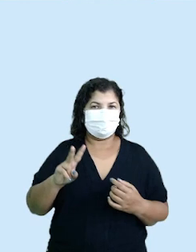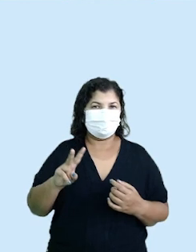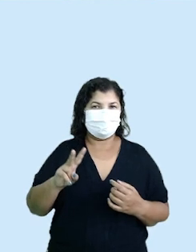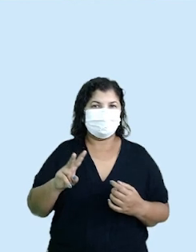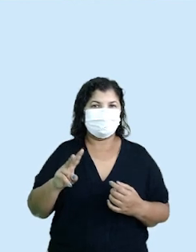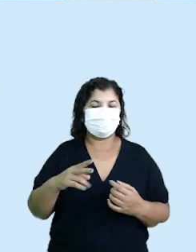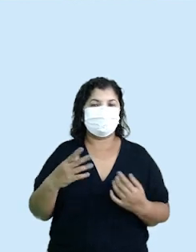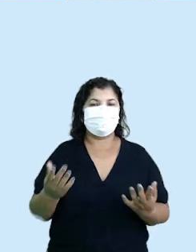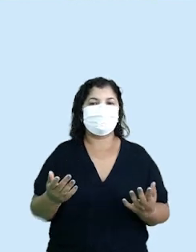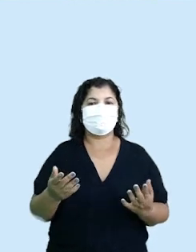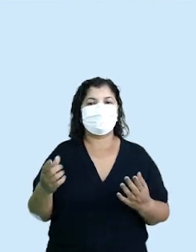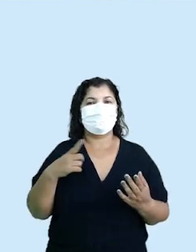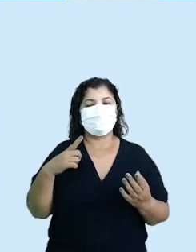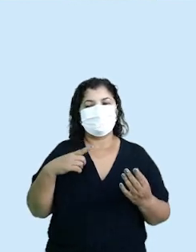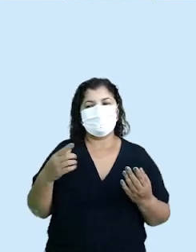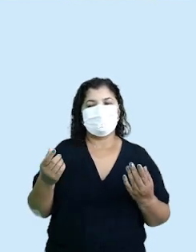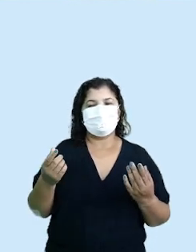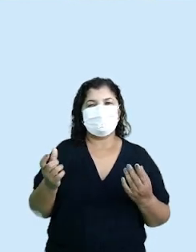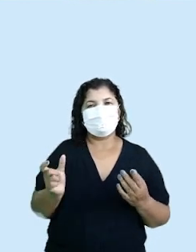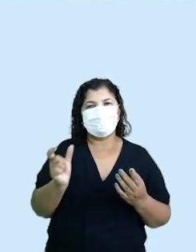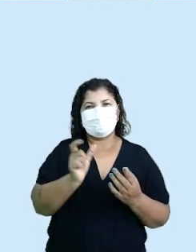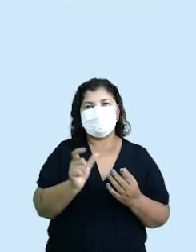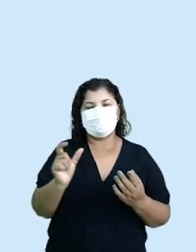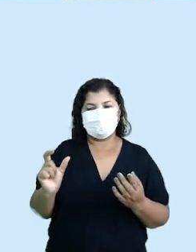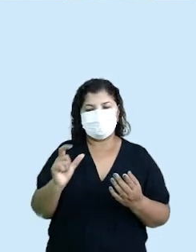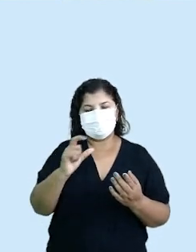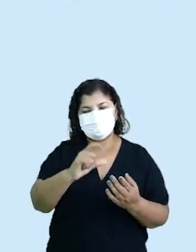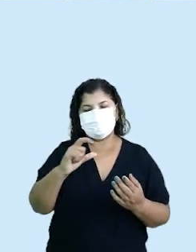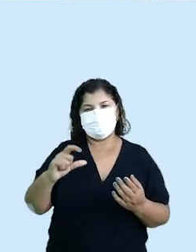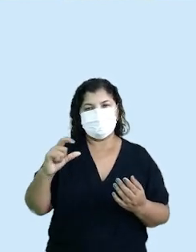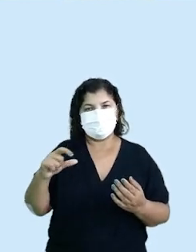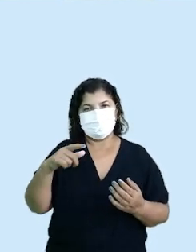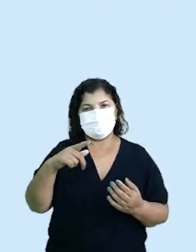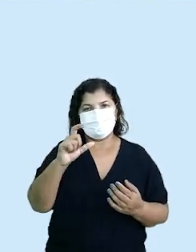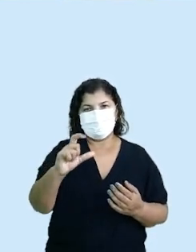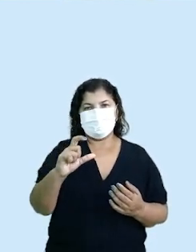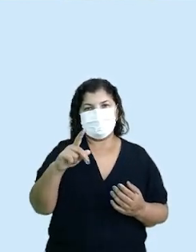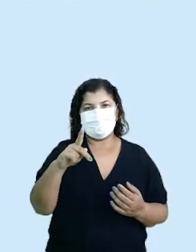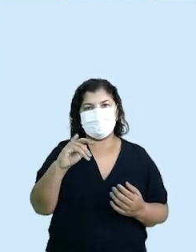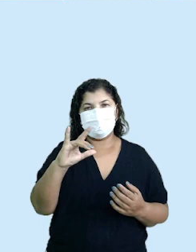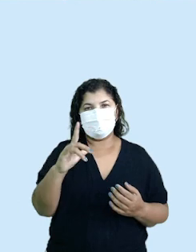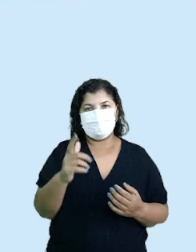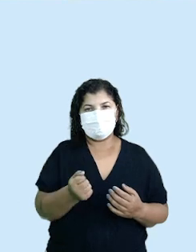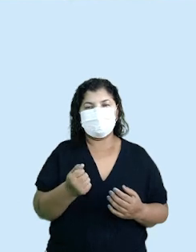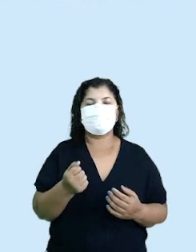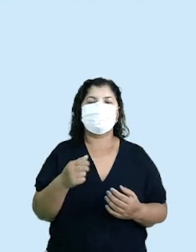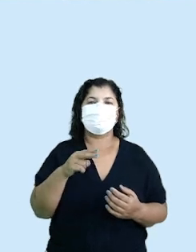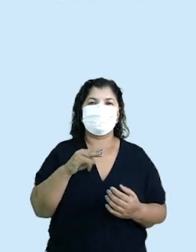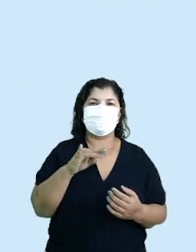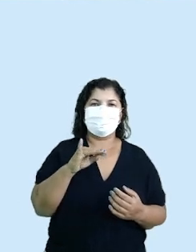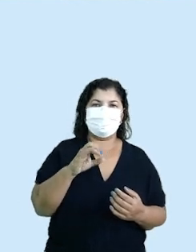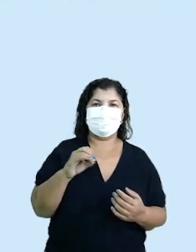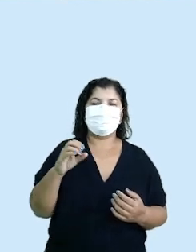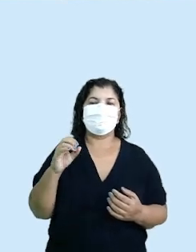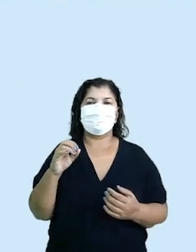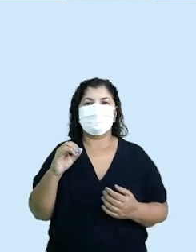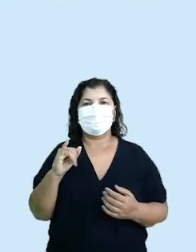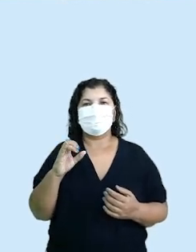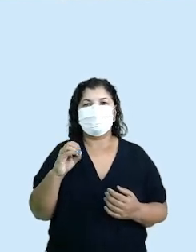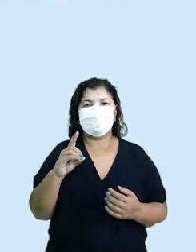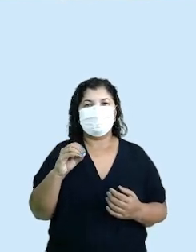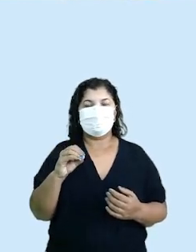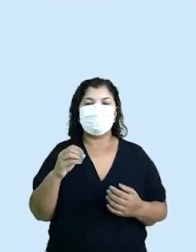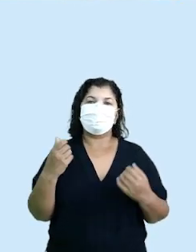fazer uma associação de 3 pilhas em séries, e as 3 são iguais de lítio e iodo, a gente precisa pegar